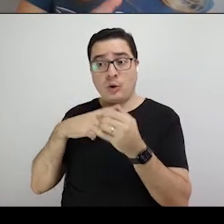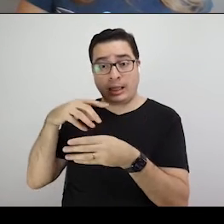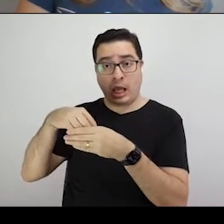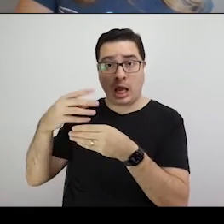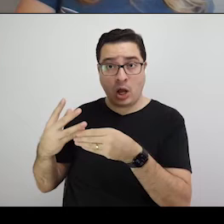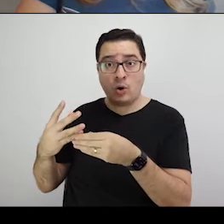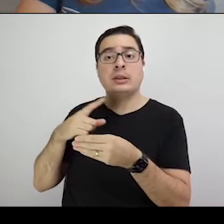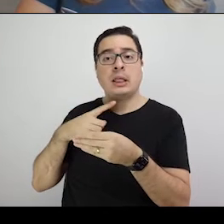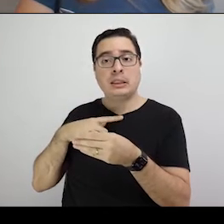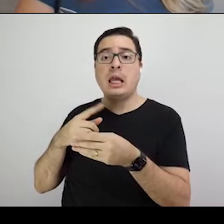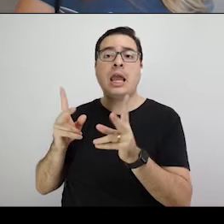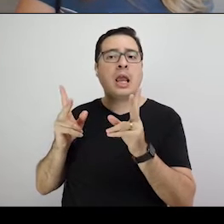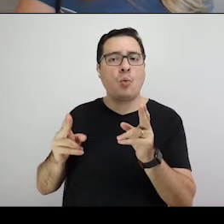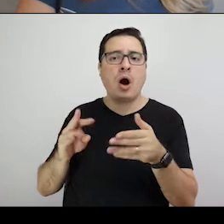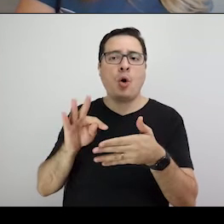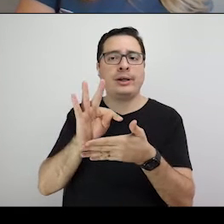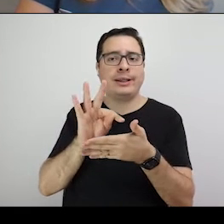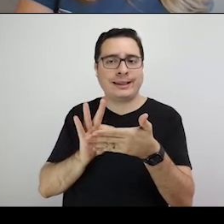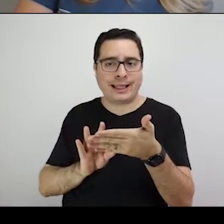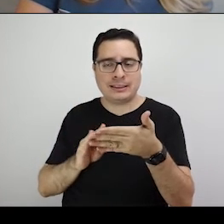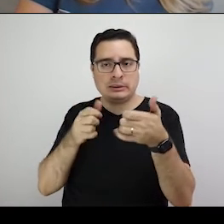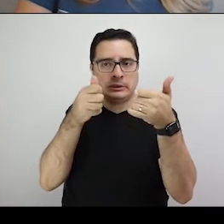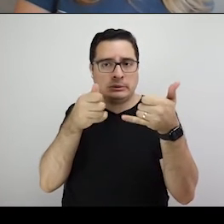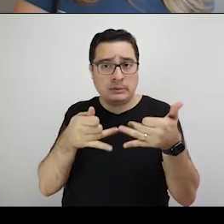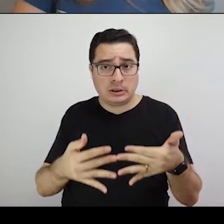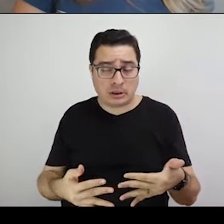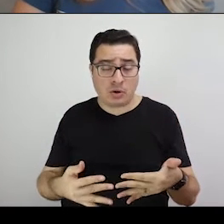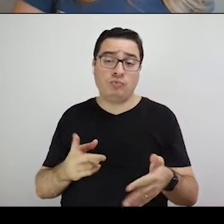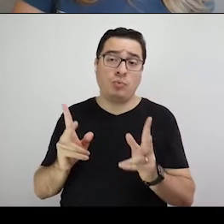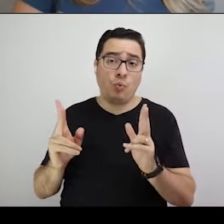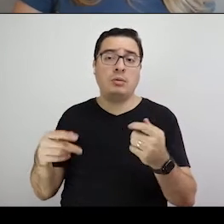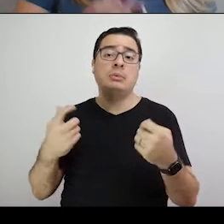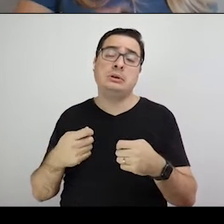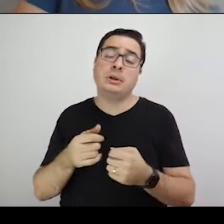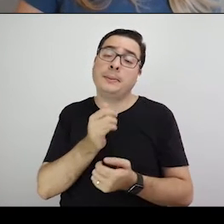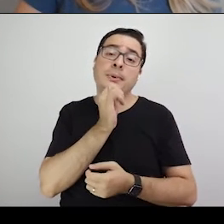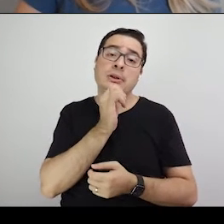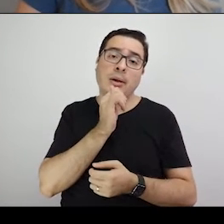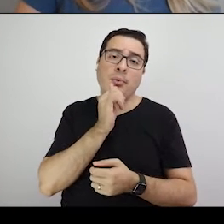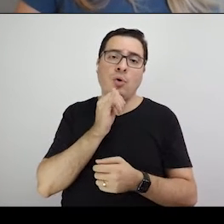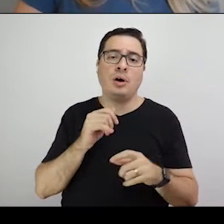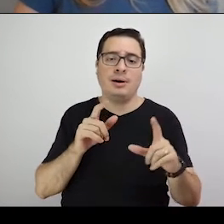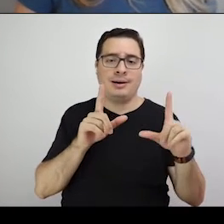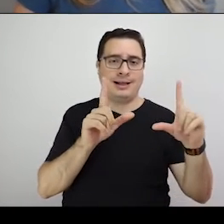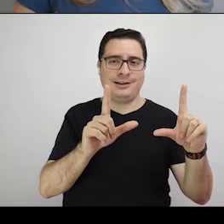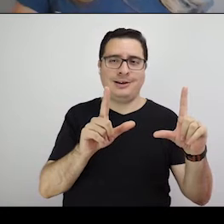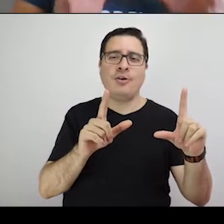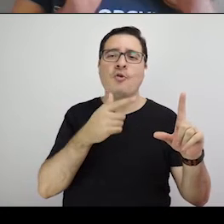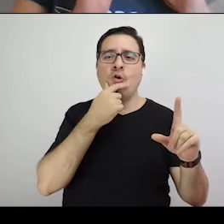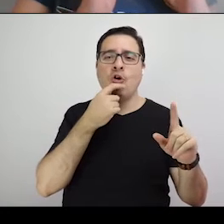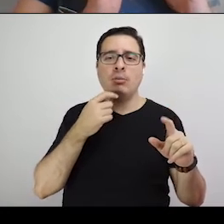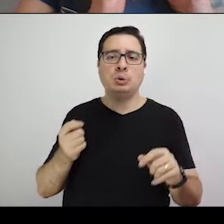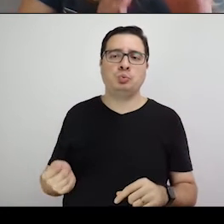elas devem ser repetidas em uma descrição textual. Por exemplo, a figura do Chaplin, né?